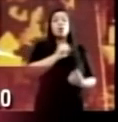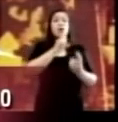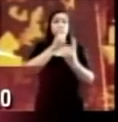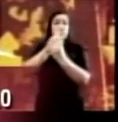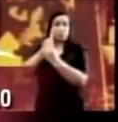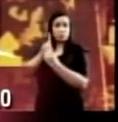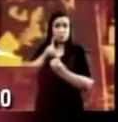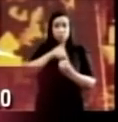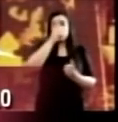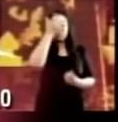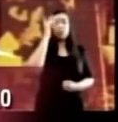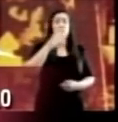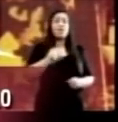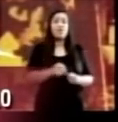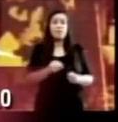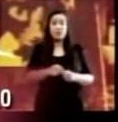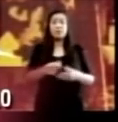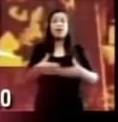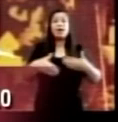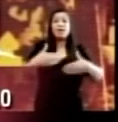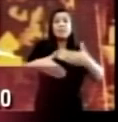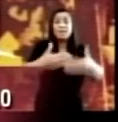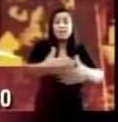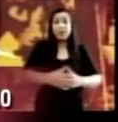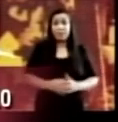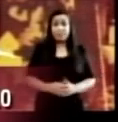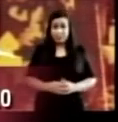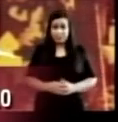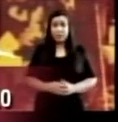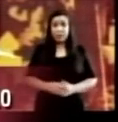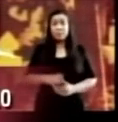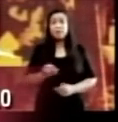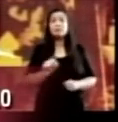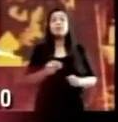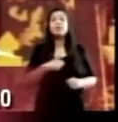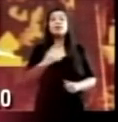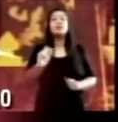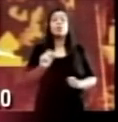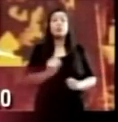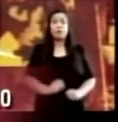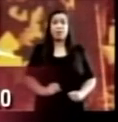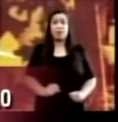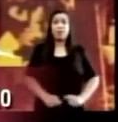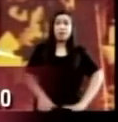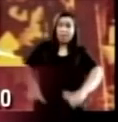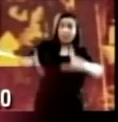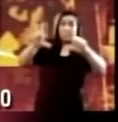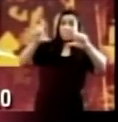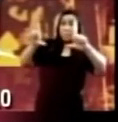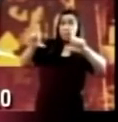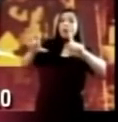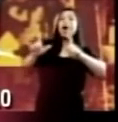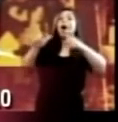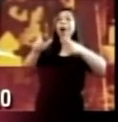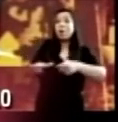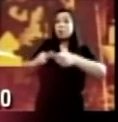ele vai fazer. E ele vai afixar, vai ter que ter essa informação afixada na entrada do